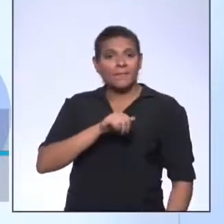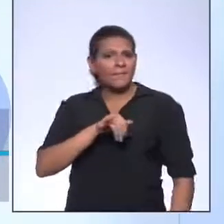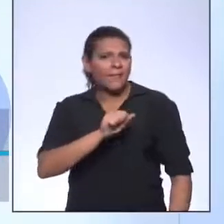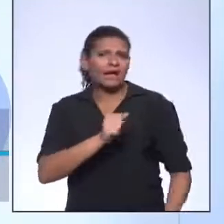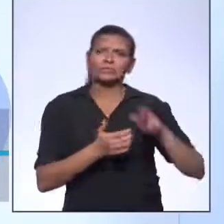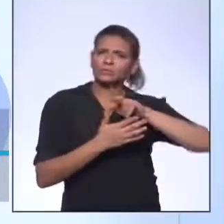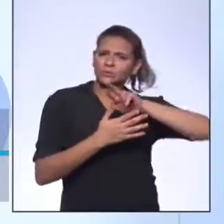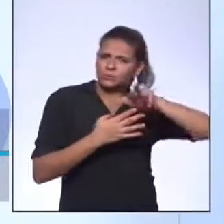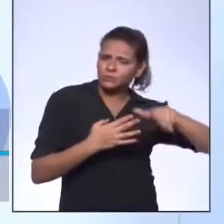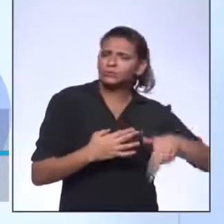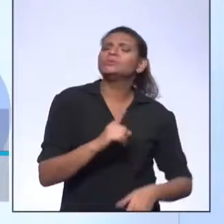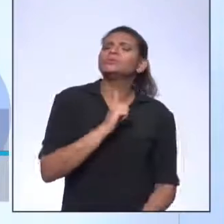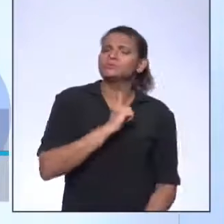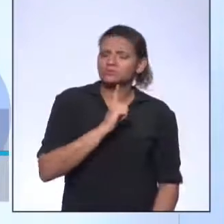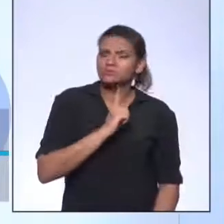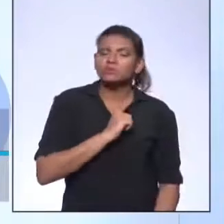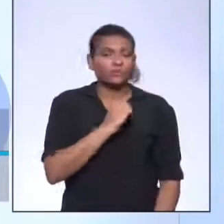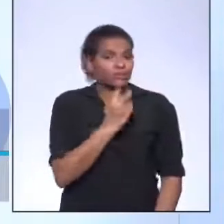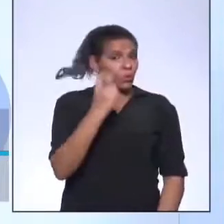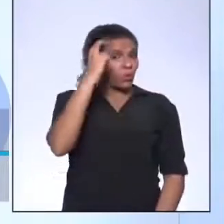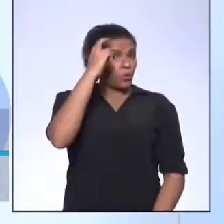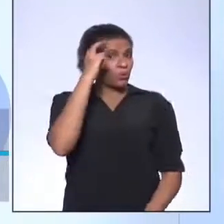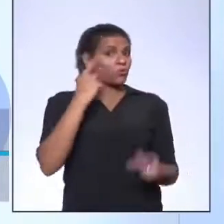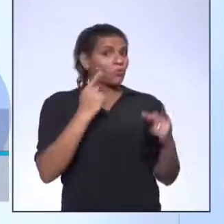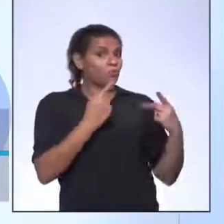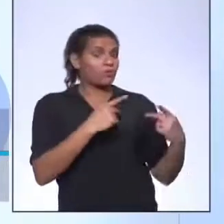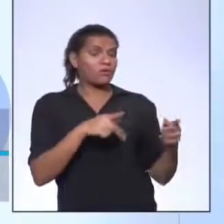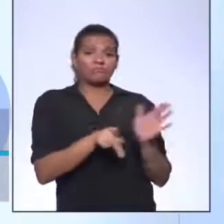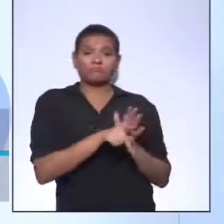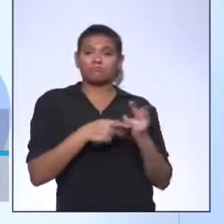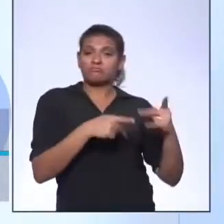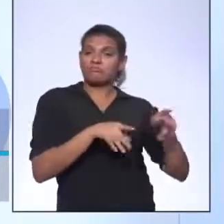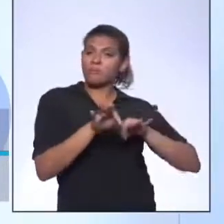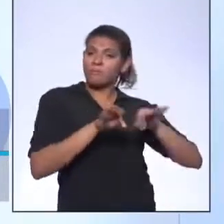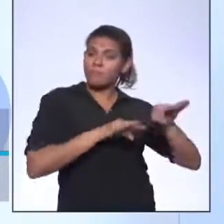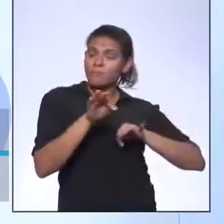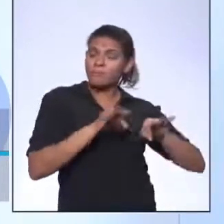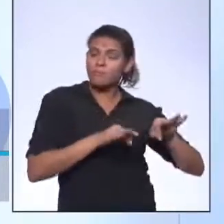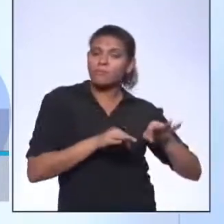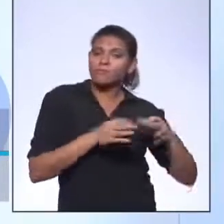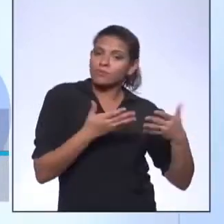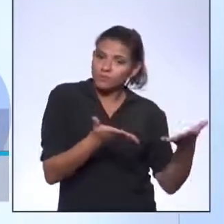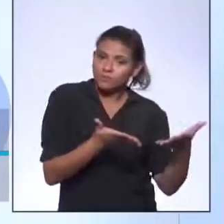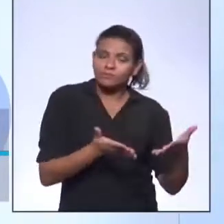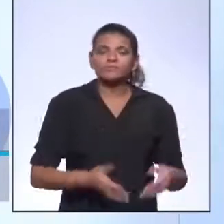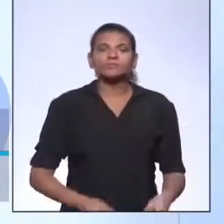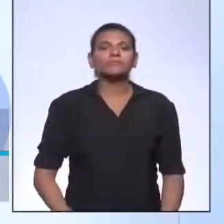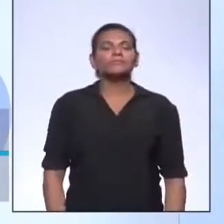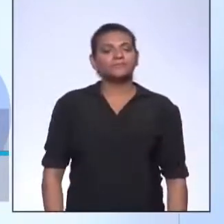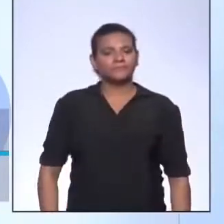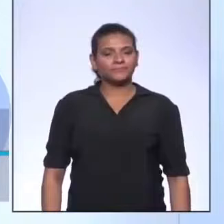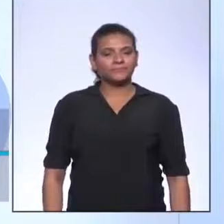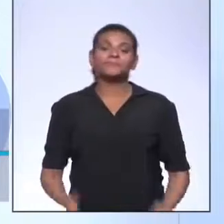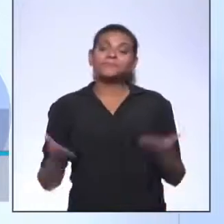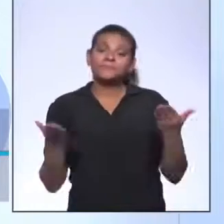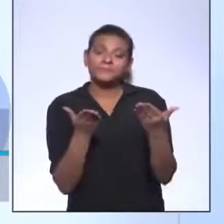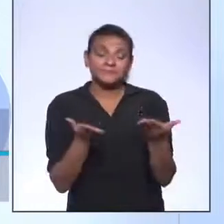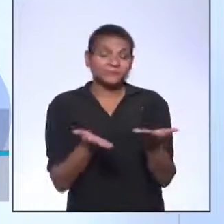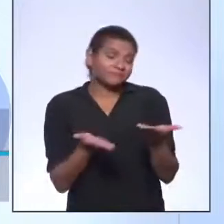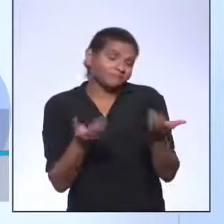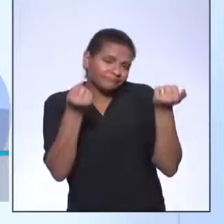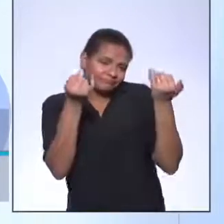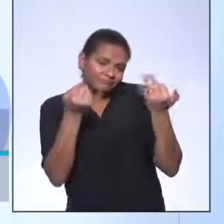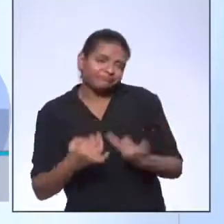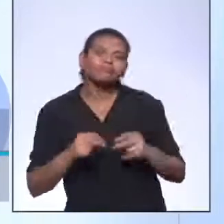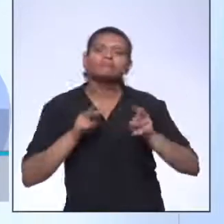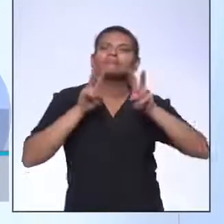deles com suas culturas, organizações sociais e políticas bastante complexas. Antes de começarmos a falar sobre